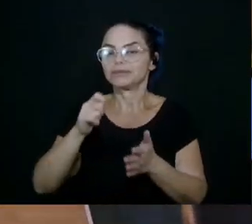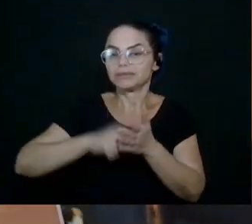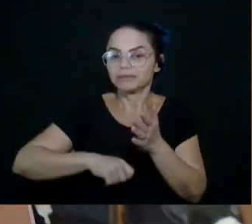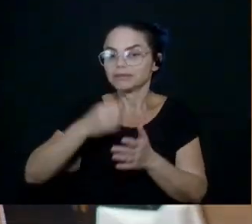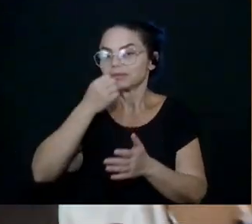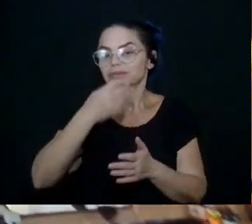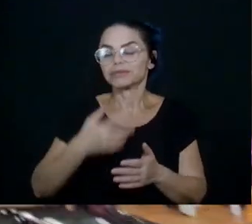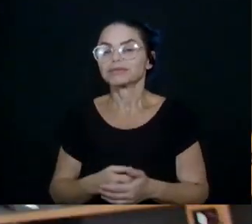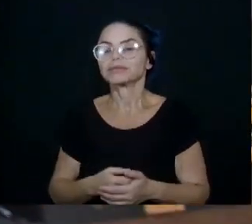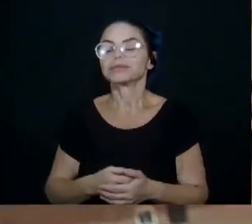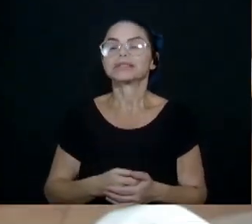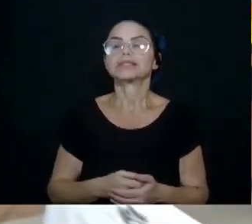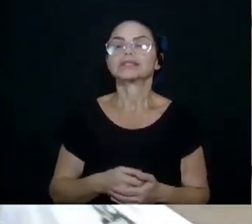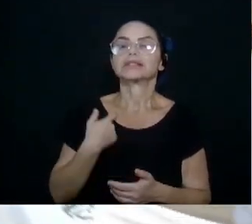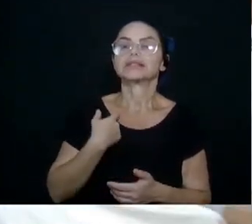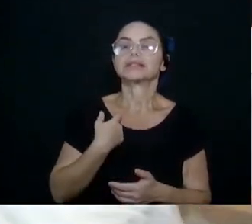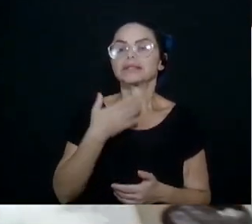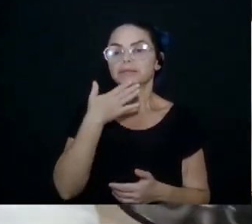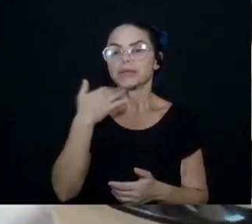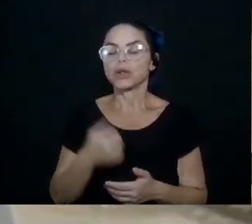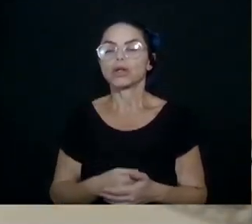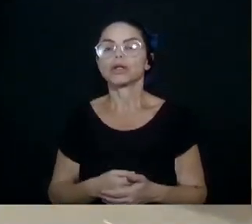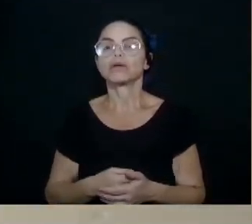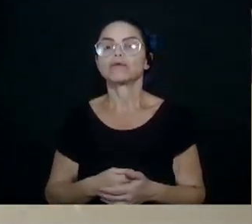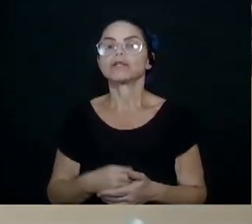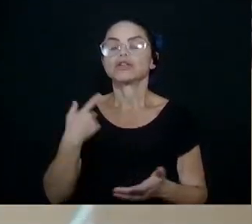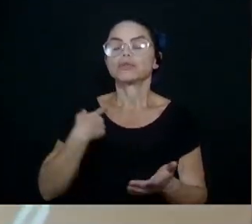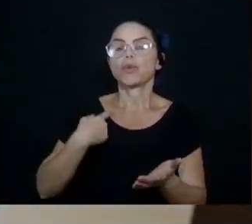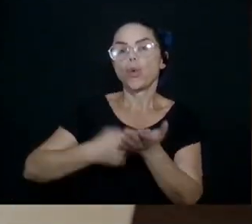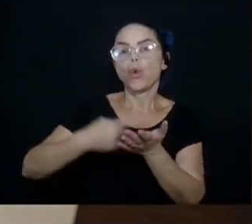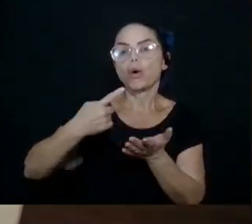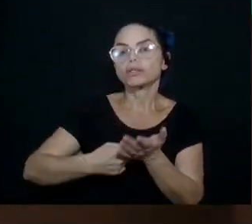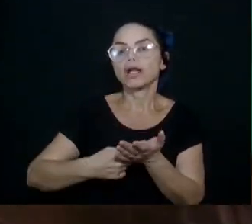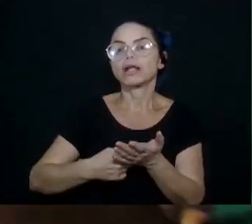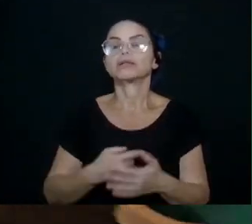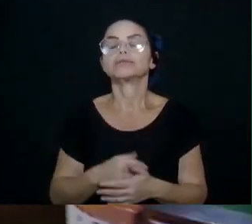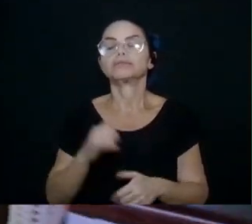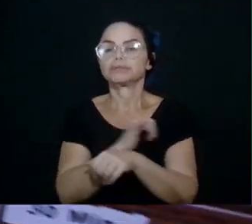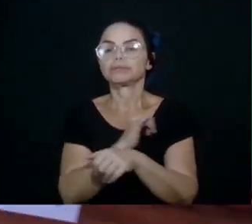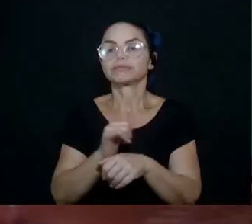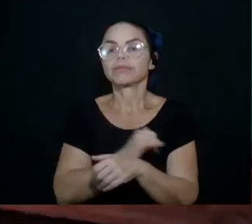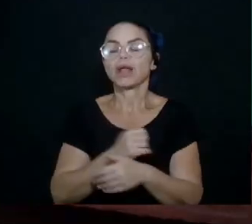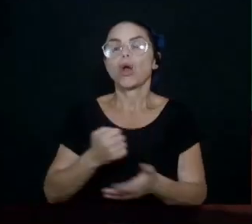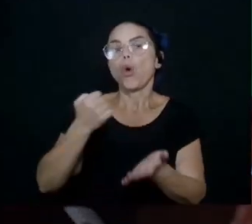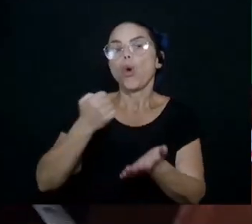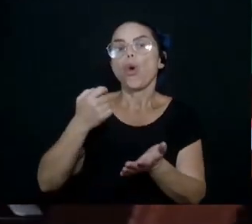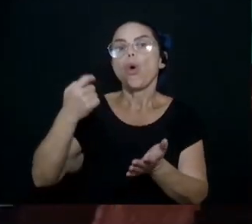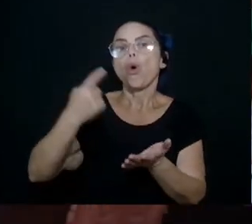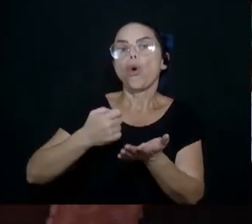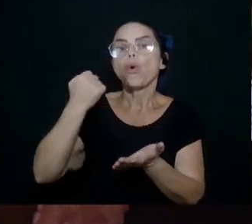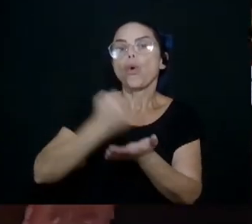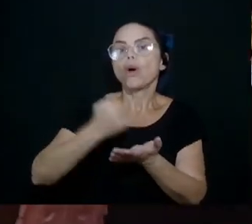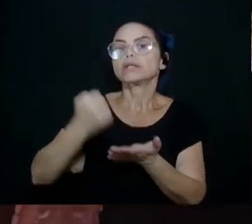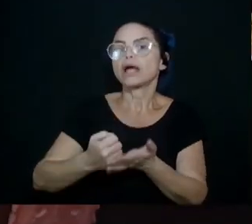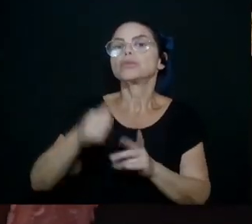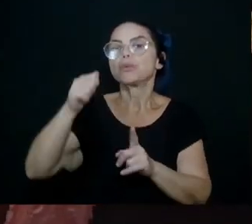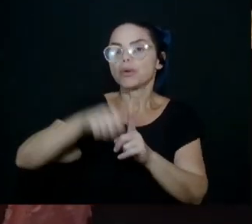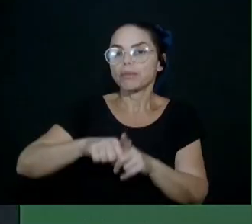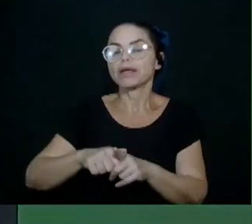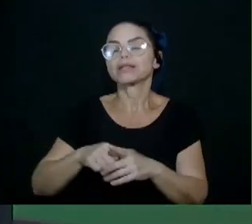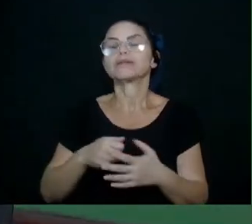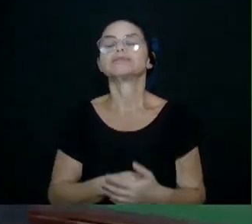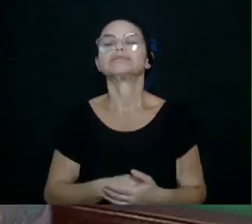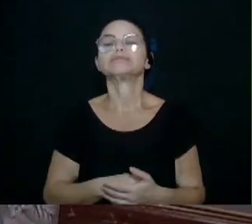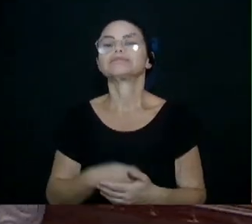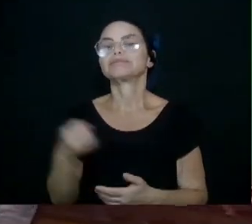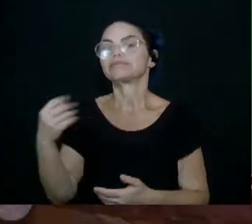e te traz mais faturamento. Você precisa pensar estrategicamente da maneira correta para que isso funcione. É um novo conceito de